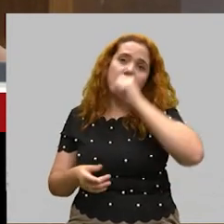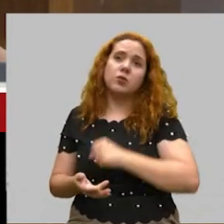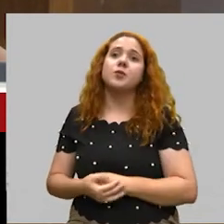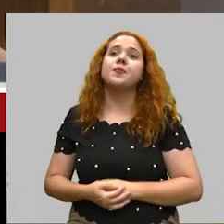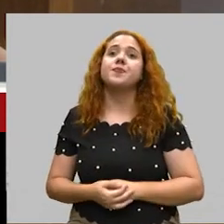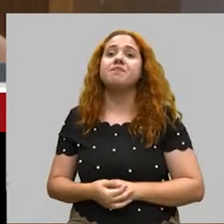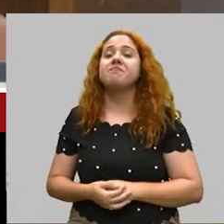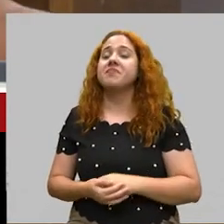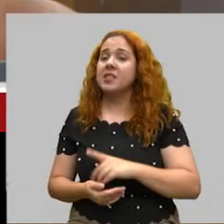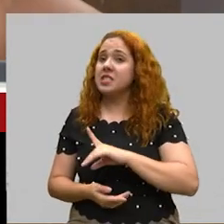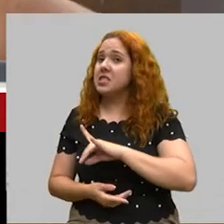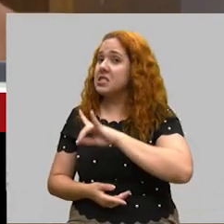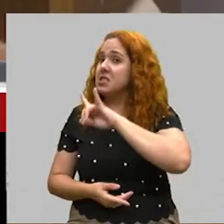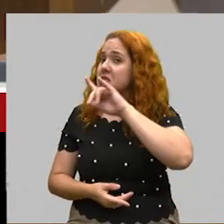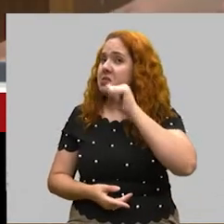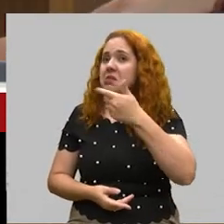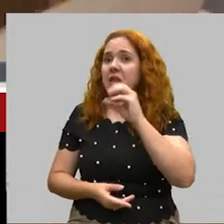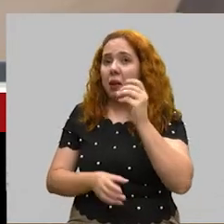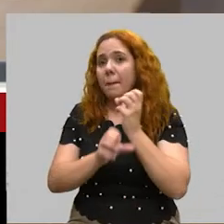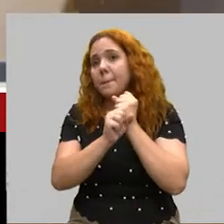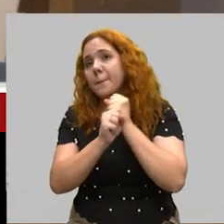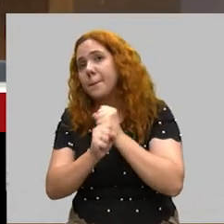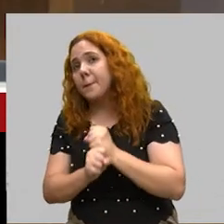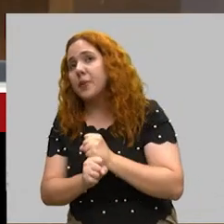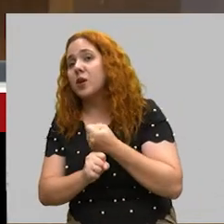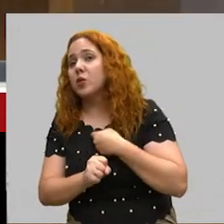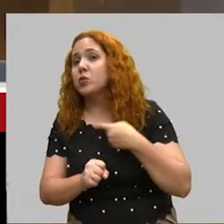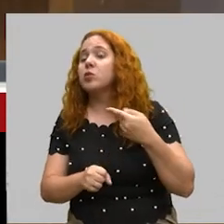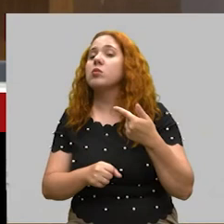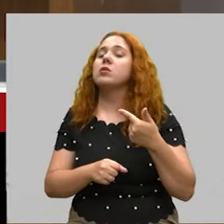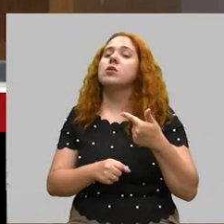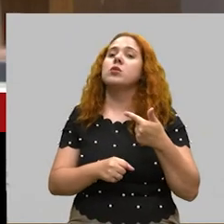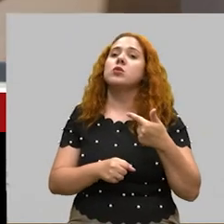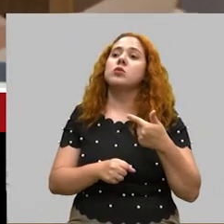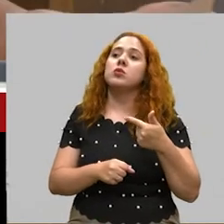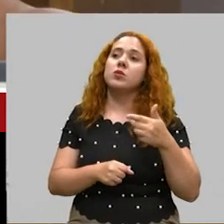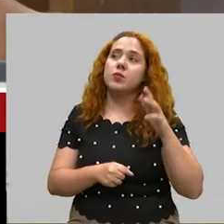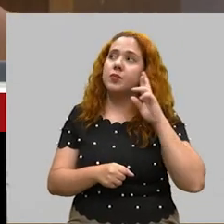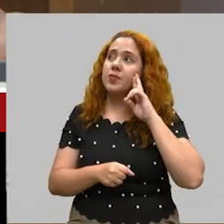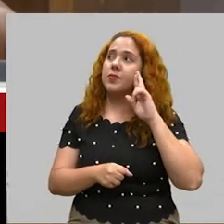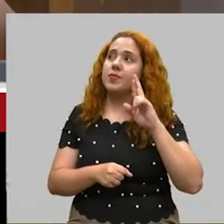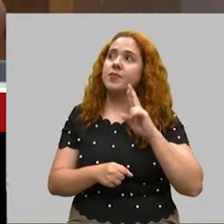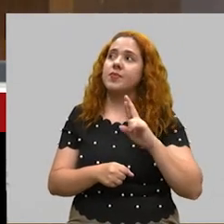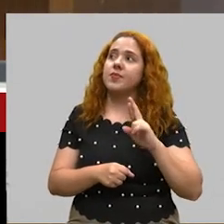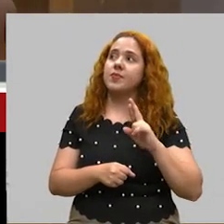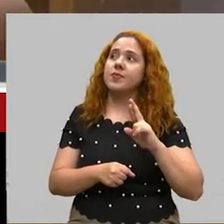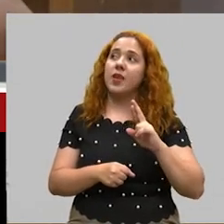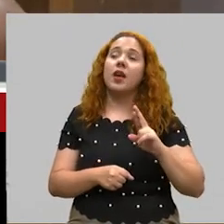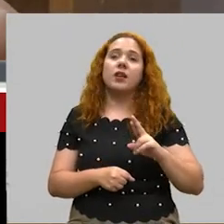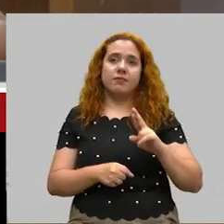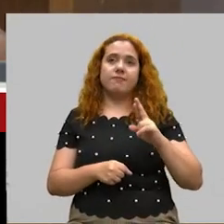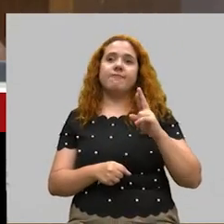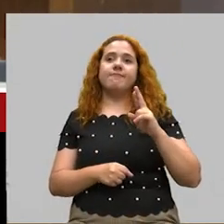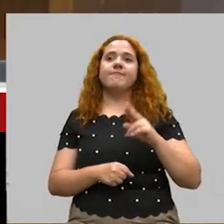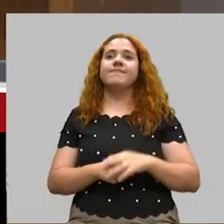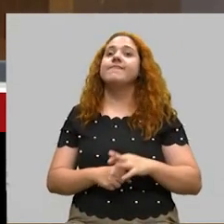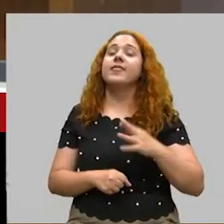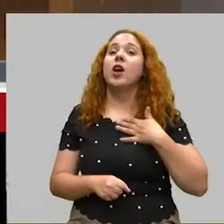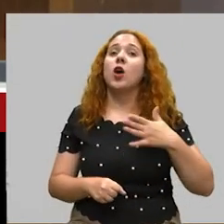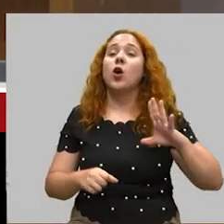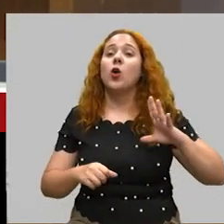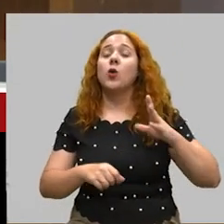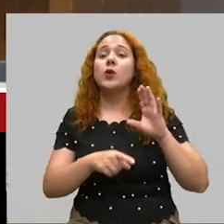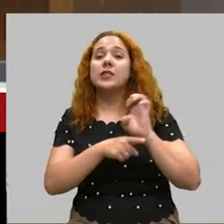últimos 30 dias eh que eu estou à frente da diretoria eh hoje né no estado a gente tem